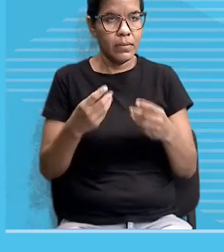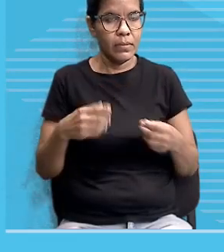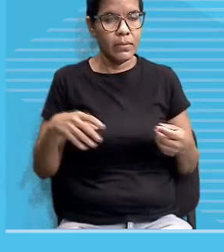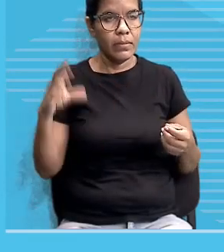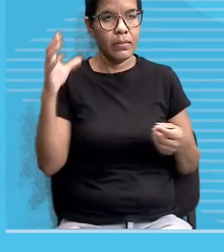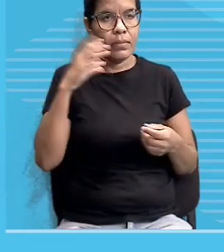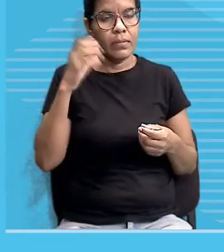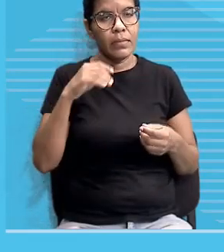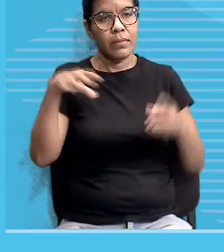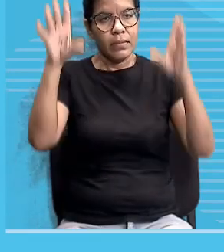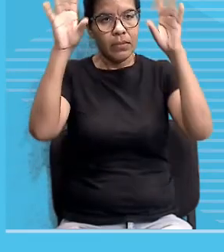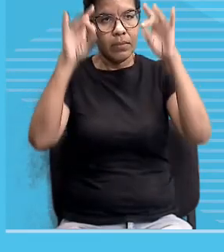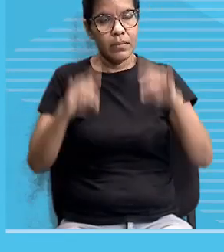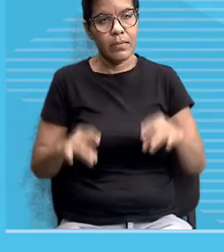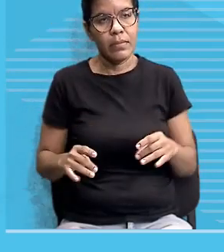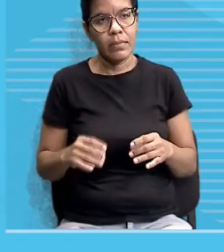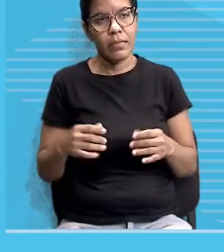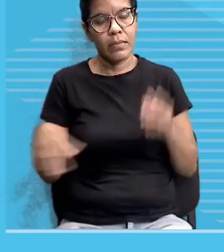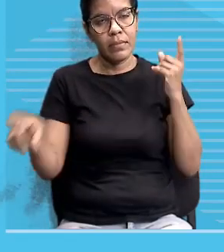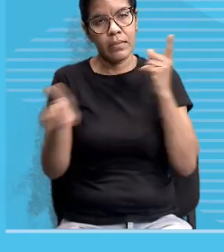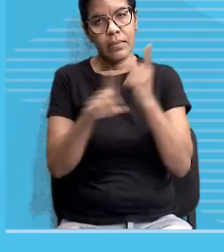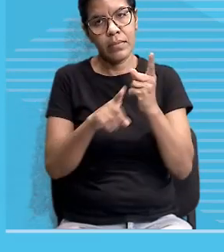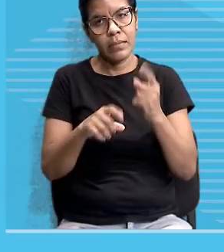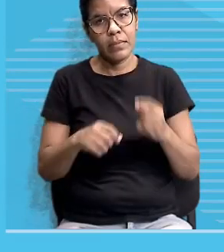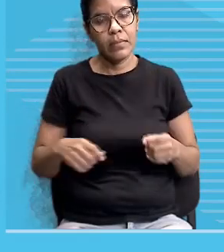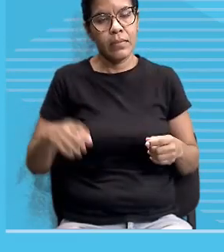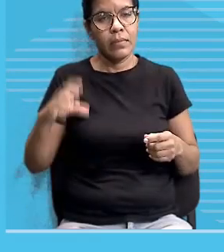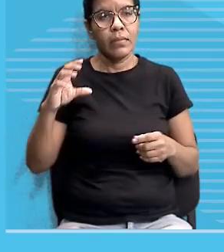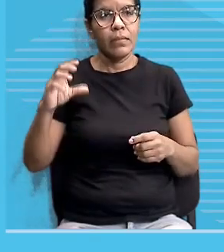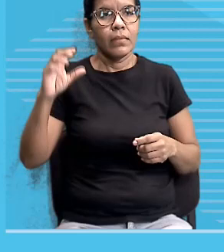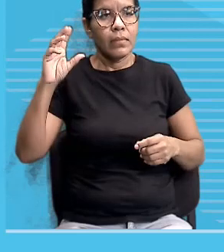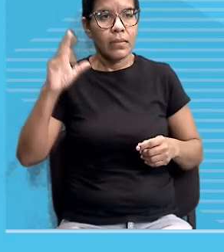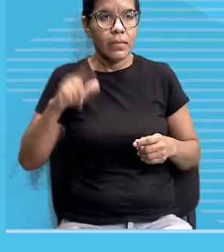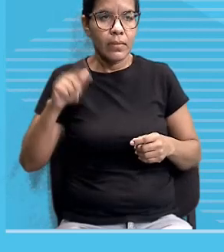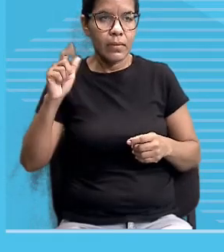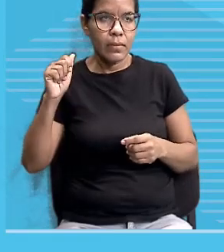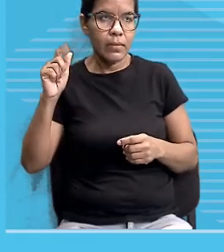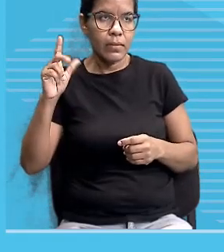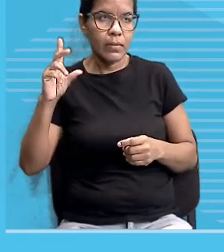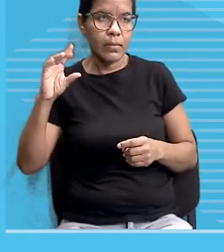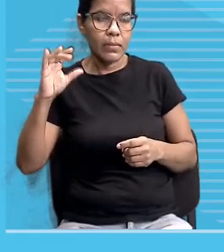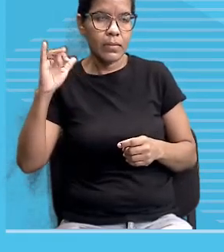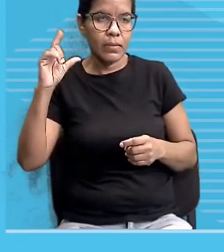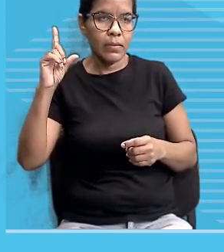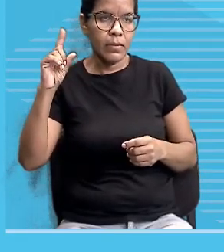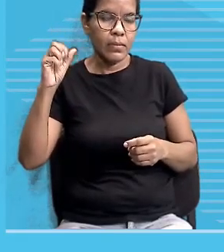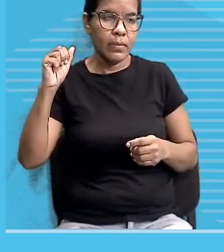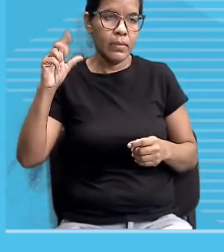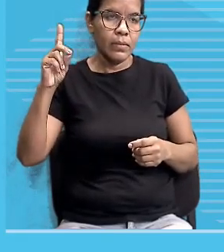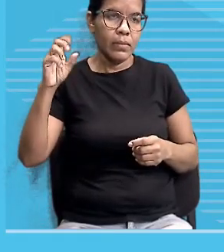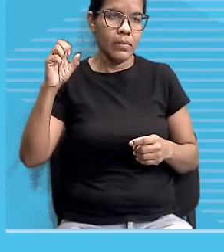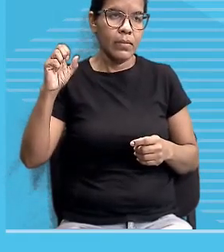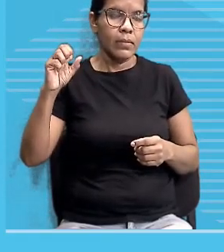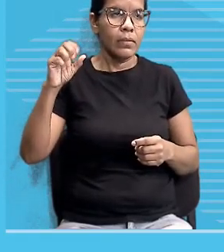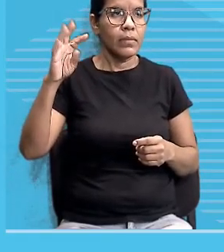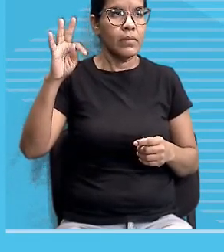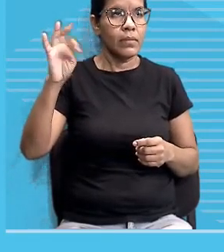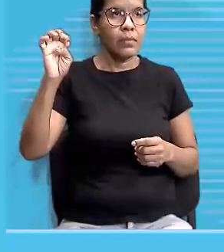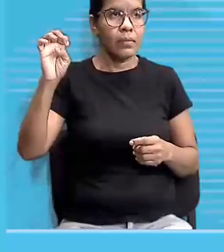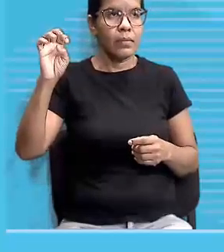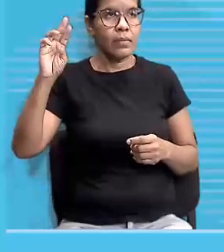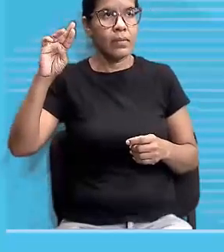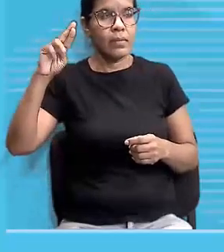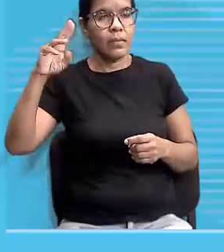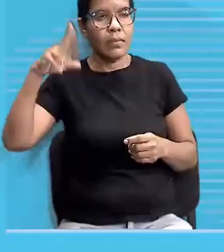calor específico para gente encontrar a capacidade térmica bom a próxima